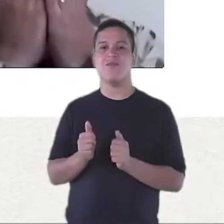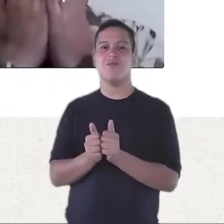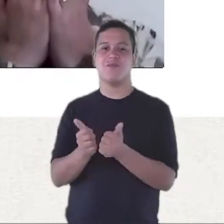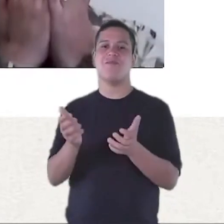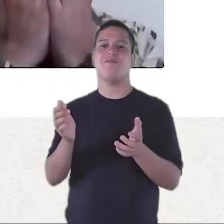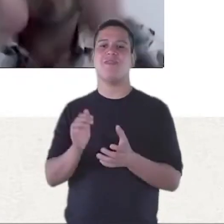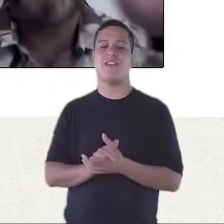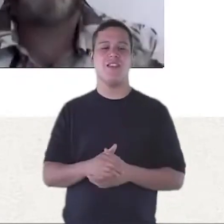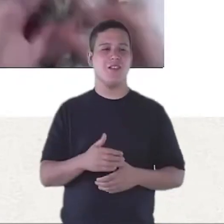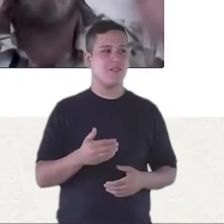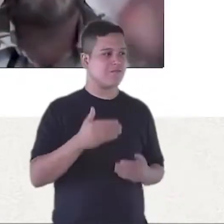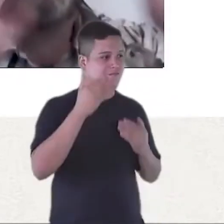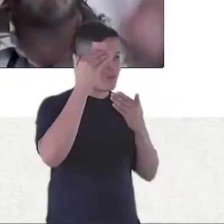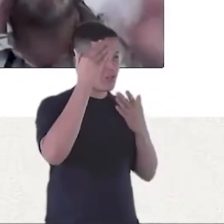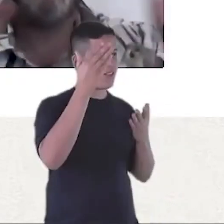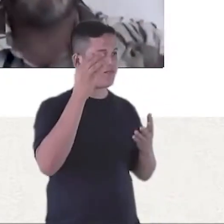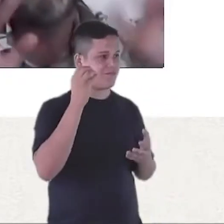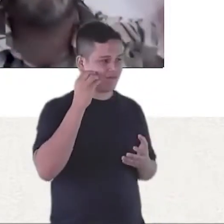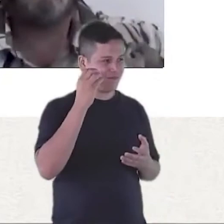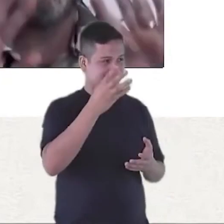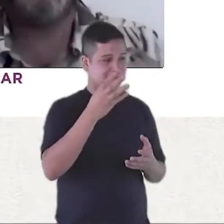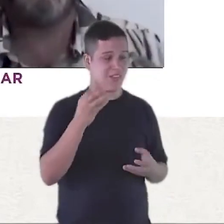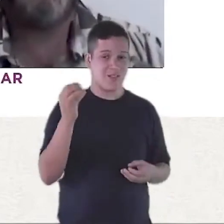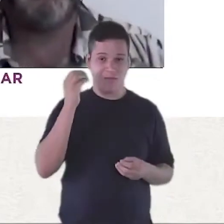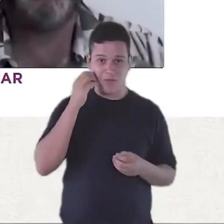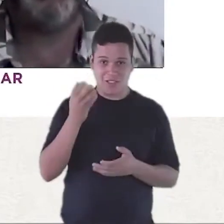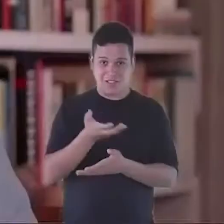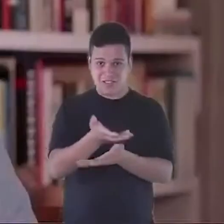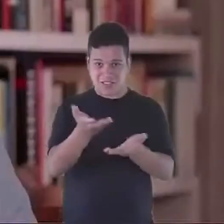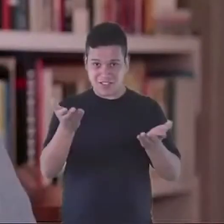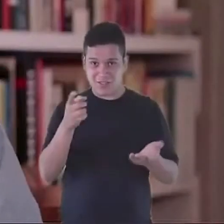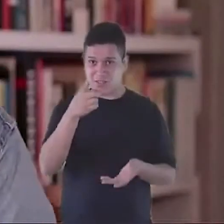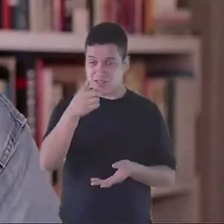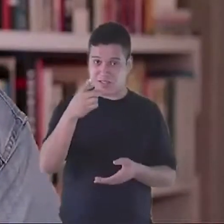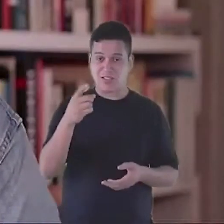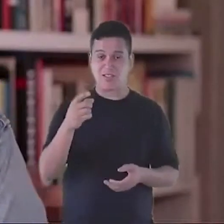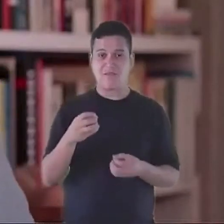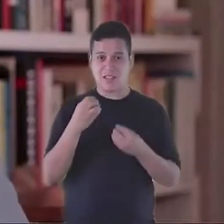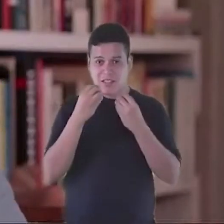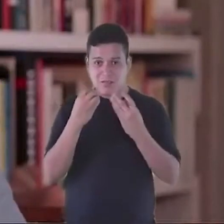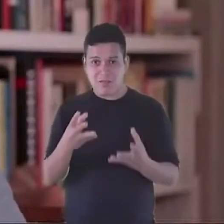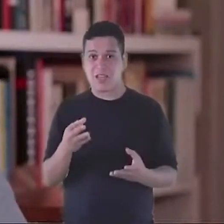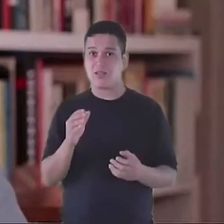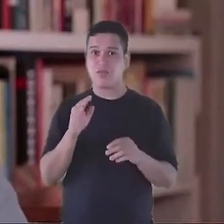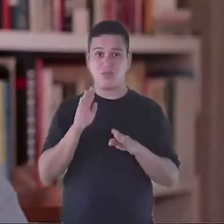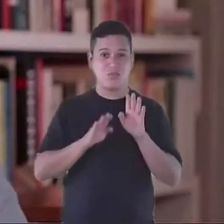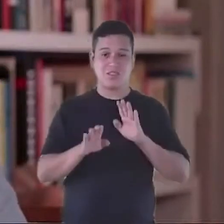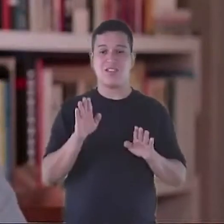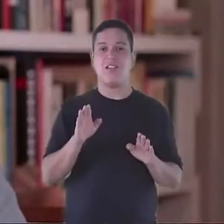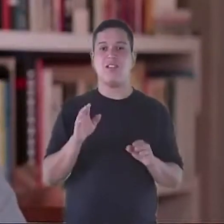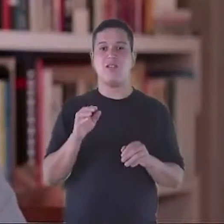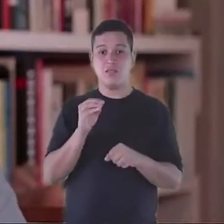Um beijo. Um beijo a todos também. Fiquem bem, fiquem seguros. E até a próxima.